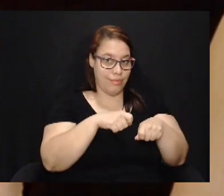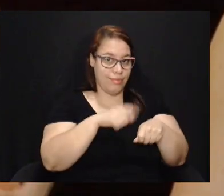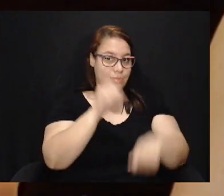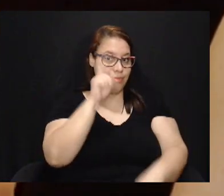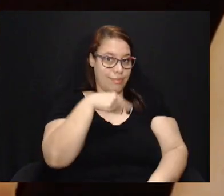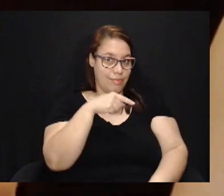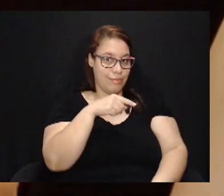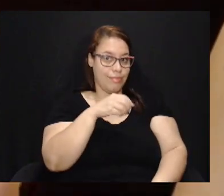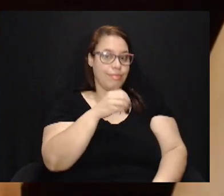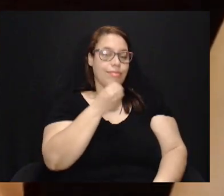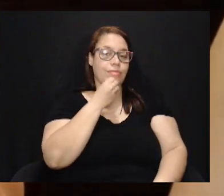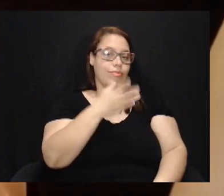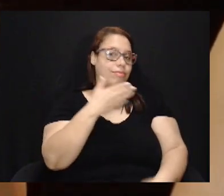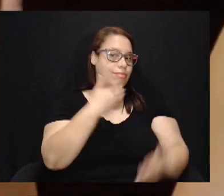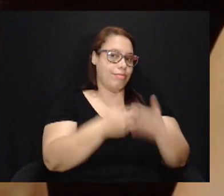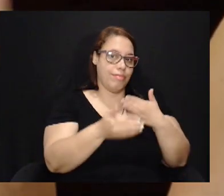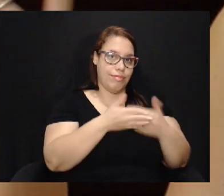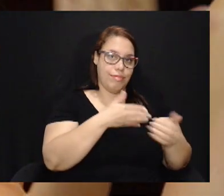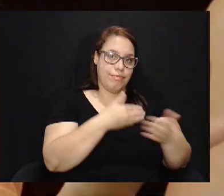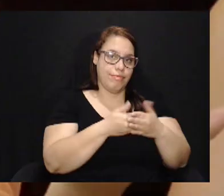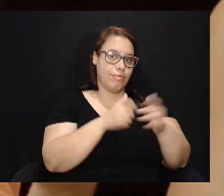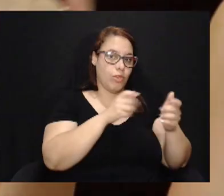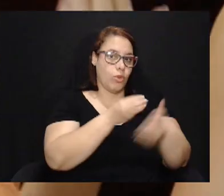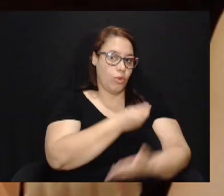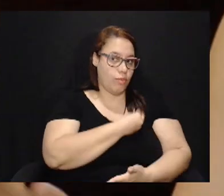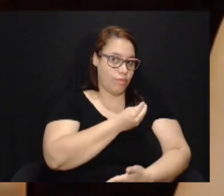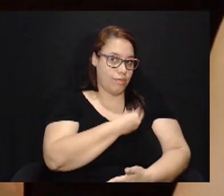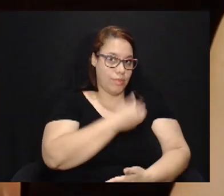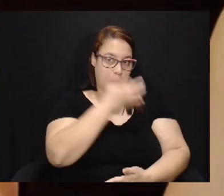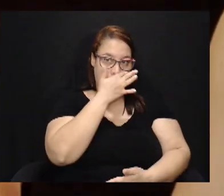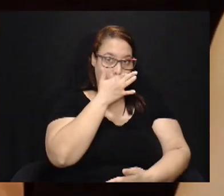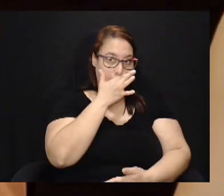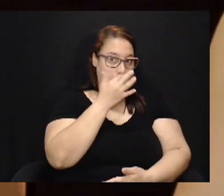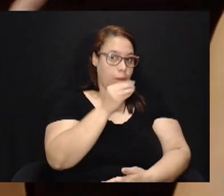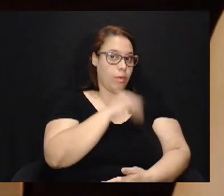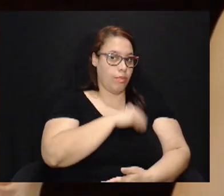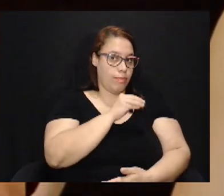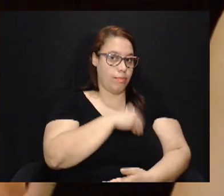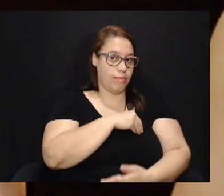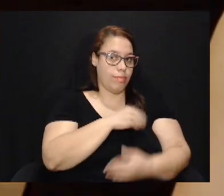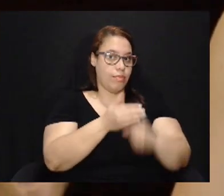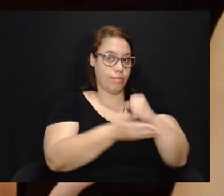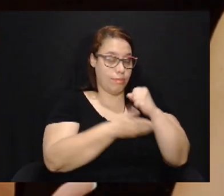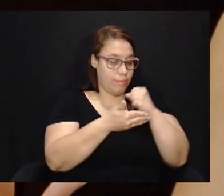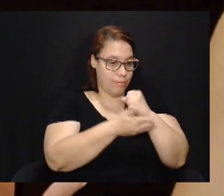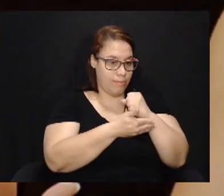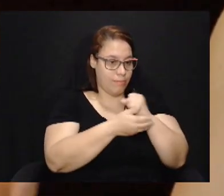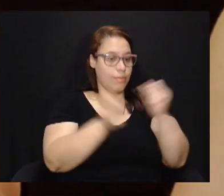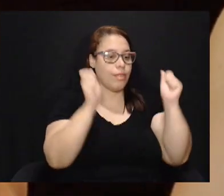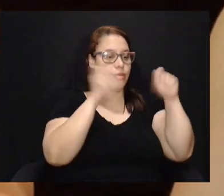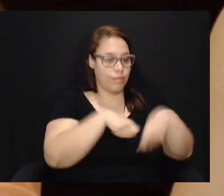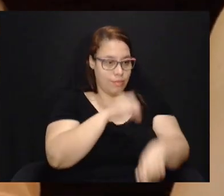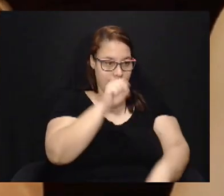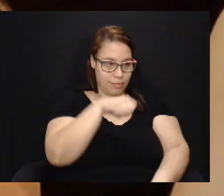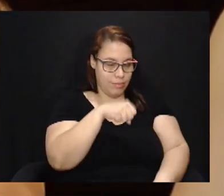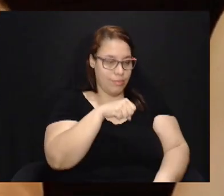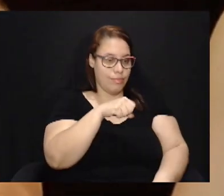viável, independente da situação. Então, falando em salário mínimo, em cesta básica, é possível, é viável,